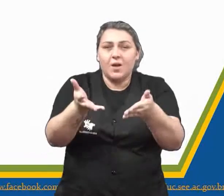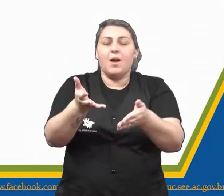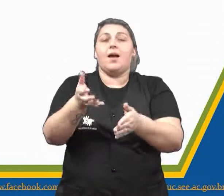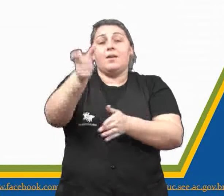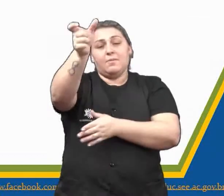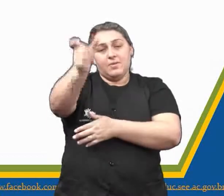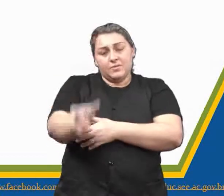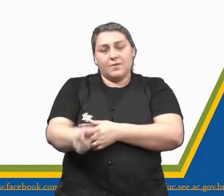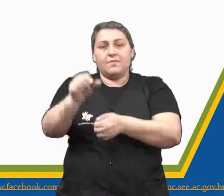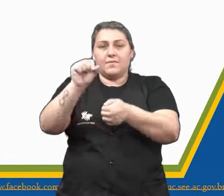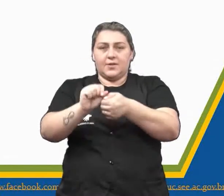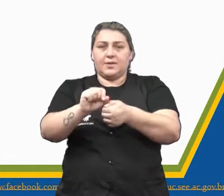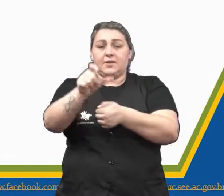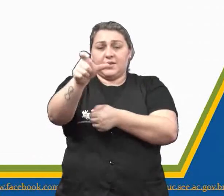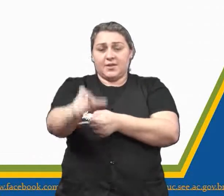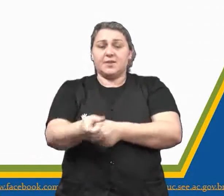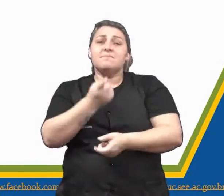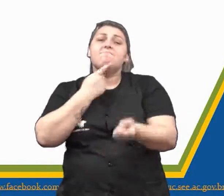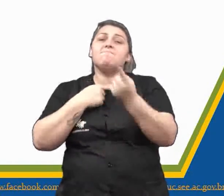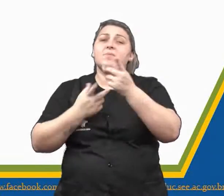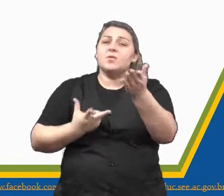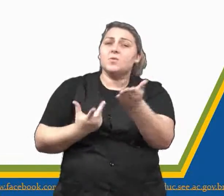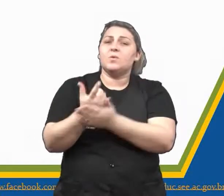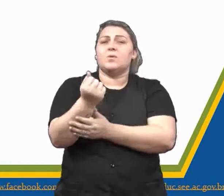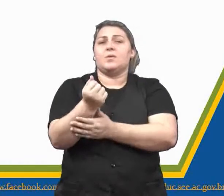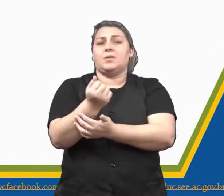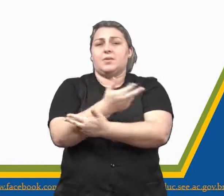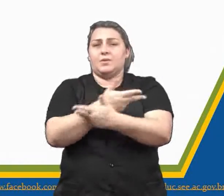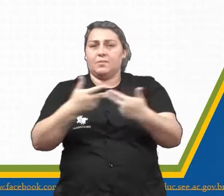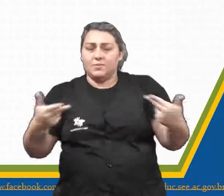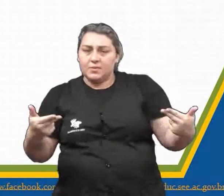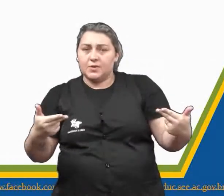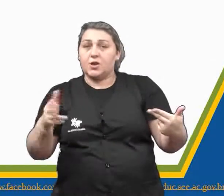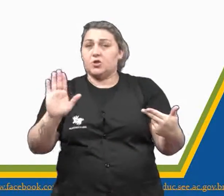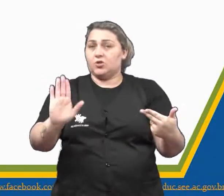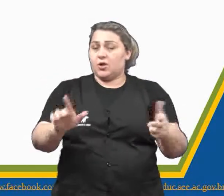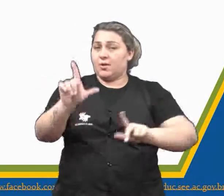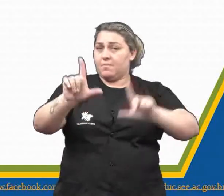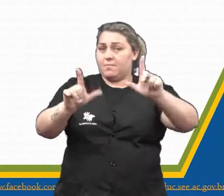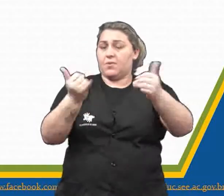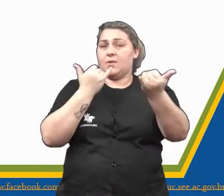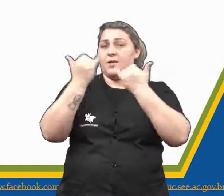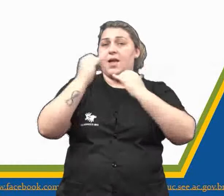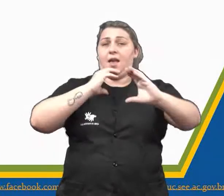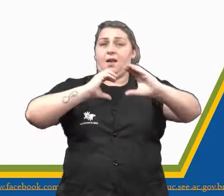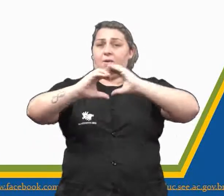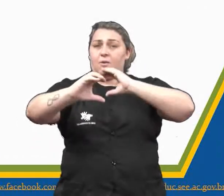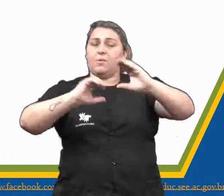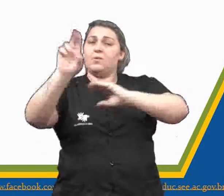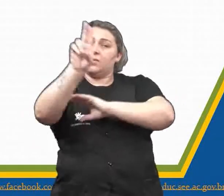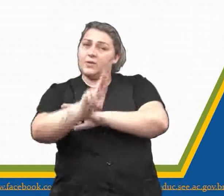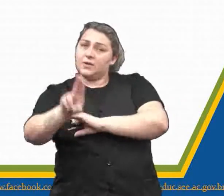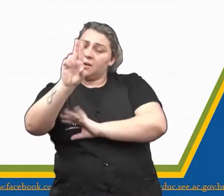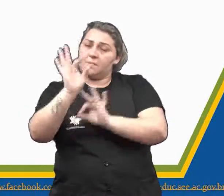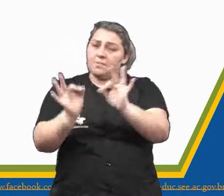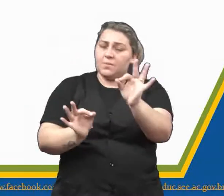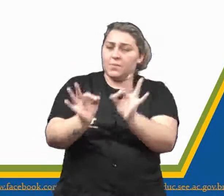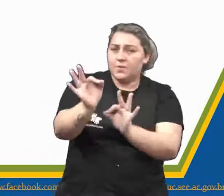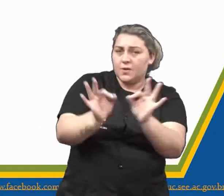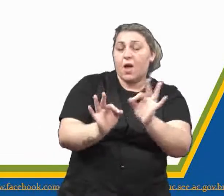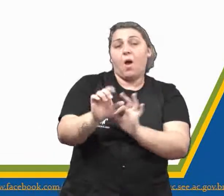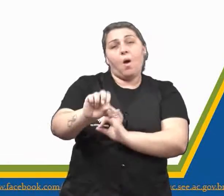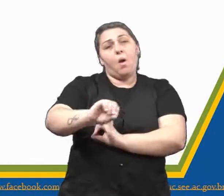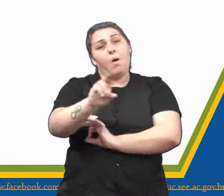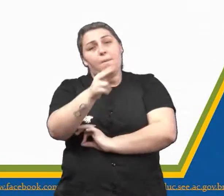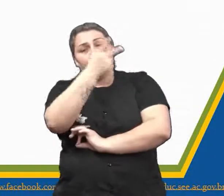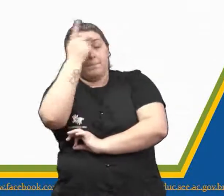e fazer com que esse público deseje comprar os produtos. Já a propaganda é a comunicação utilizada por organizações ou